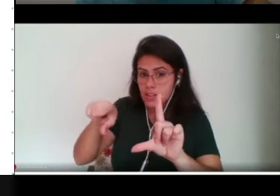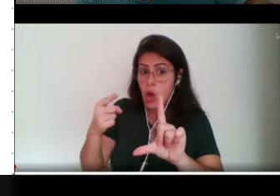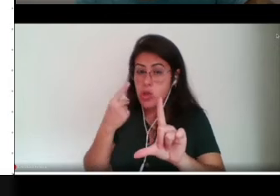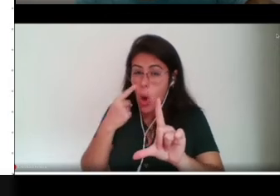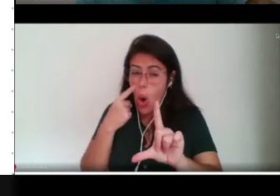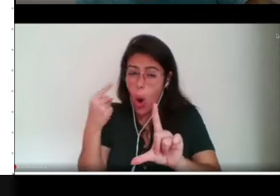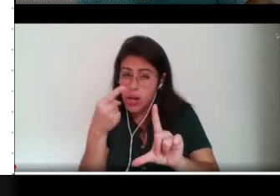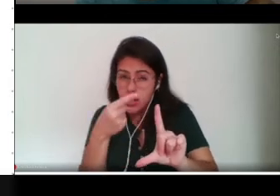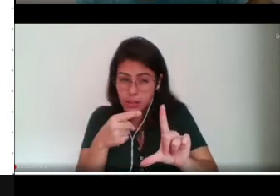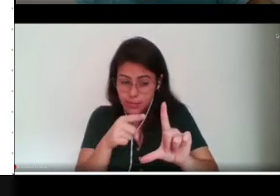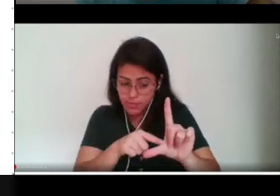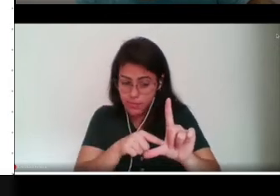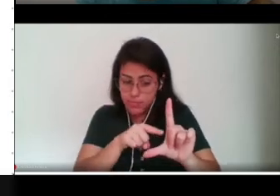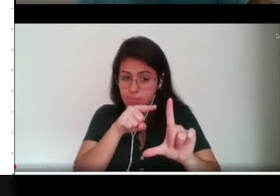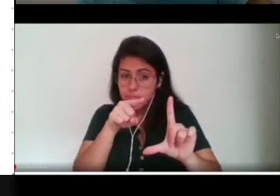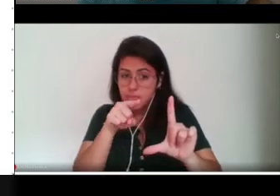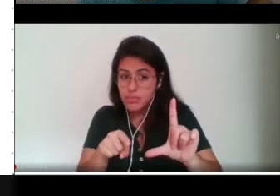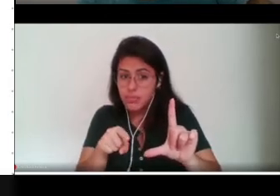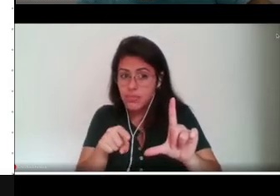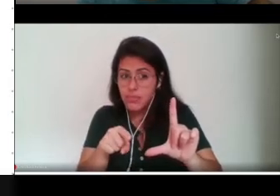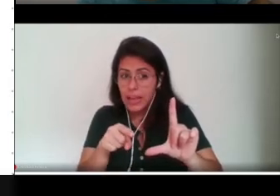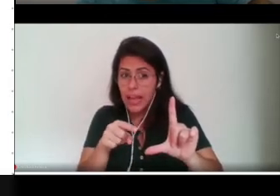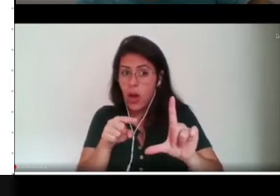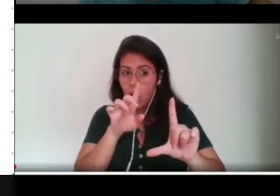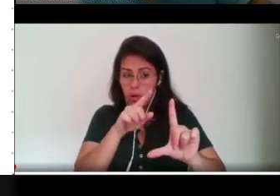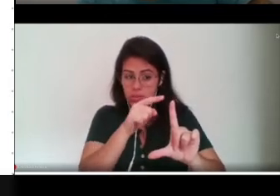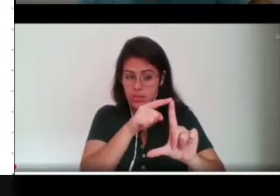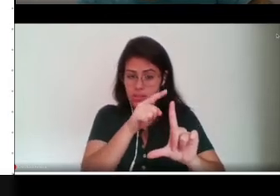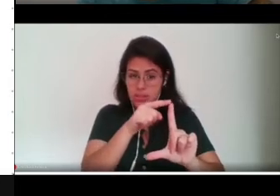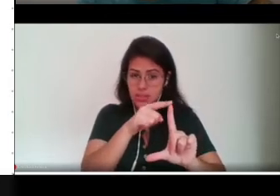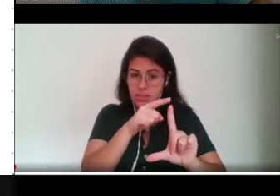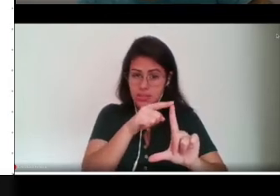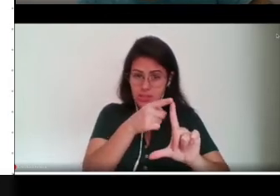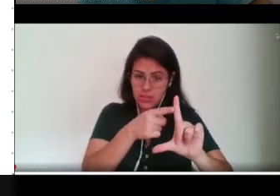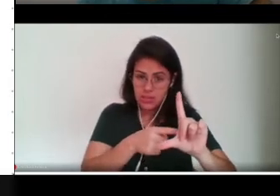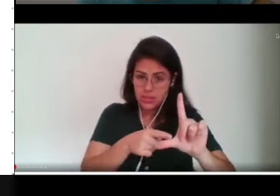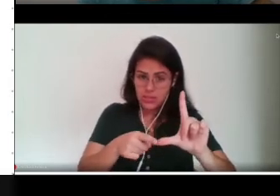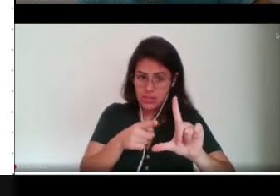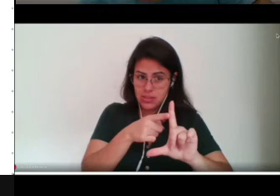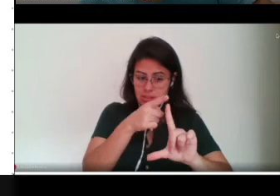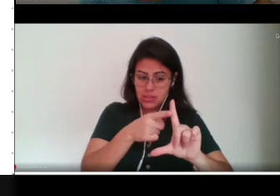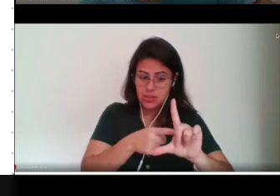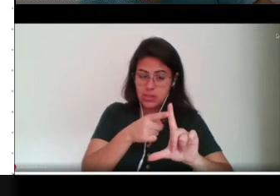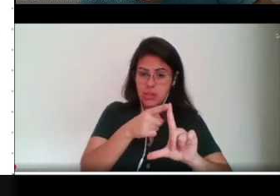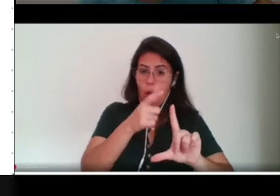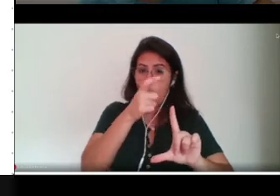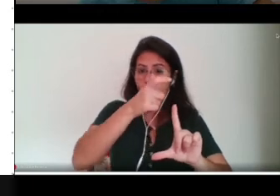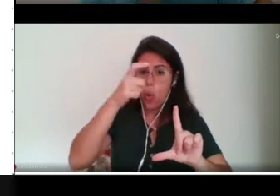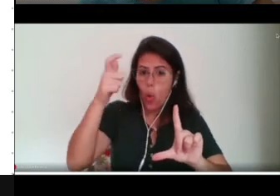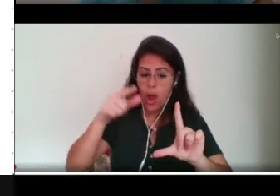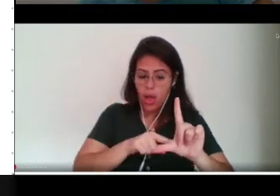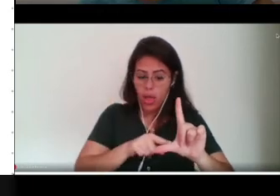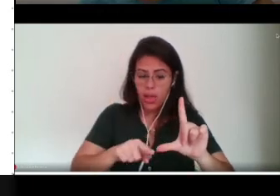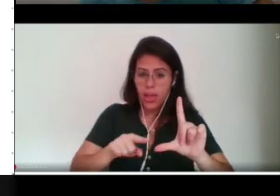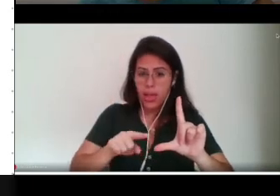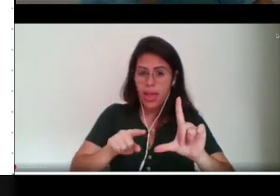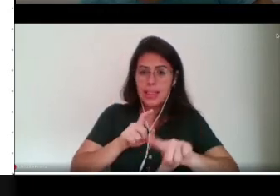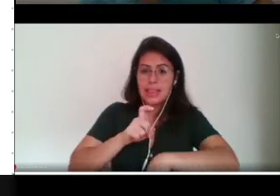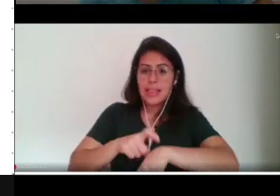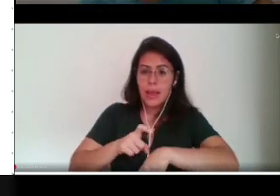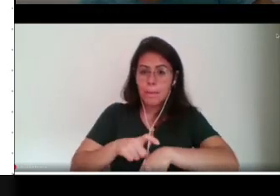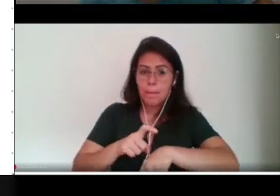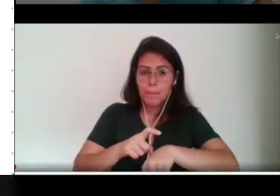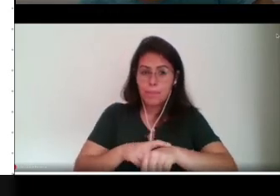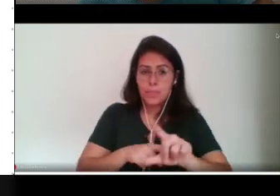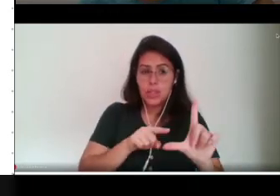posição em função do tempo. O que eu posso dizer da derivada da posição no tempo aqui, né? Observem aqui, ó,